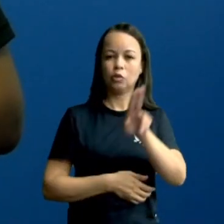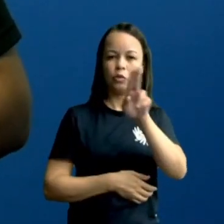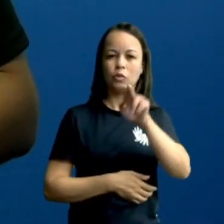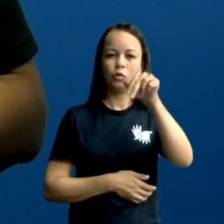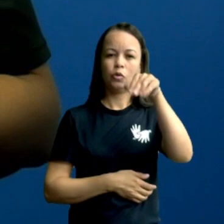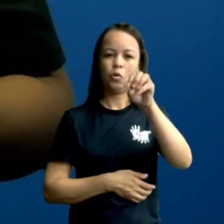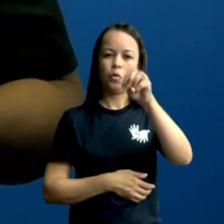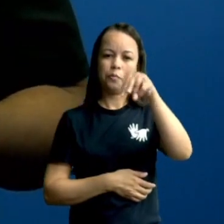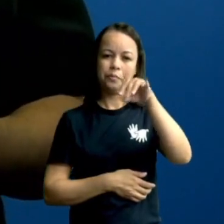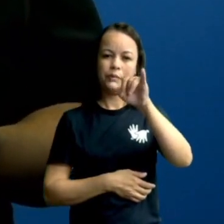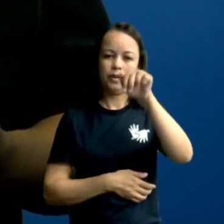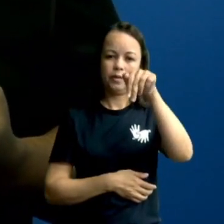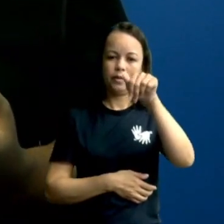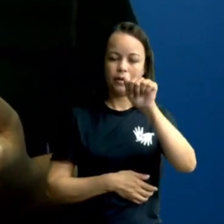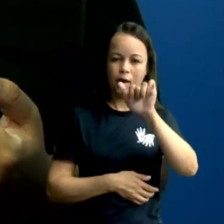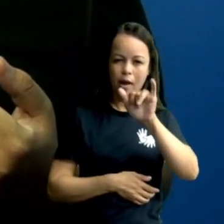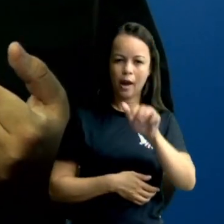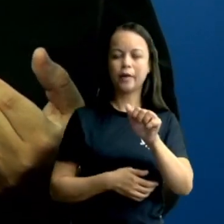verbais e